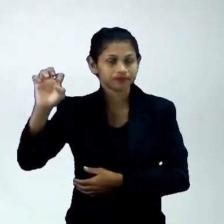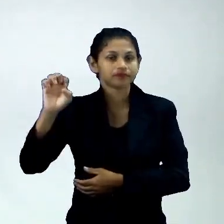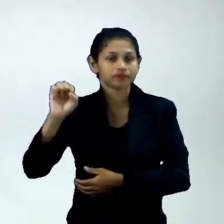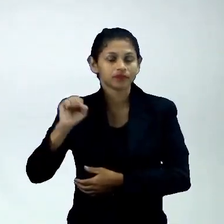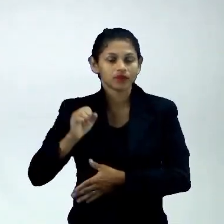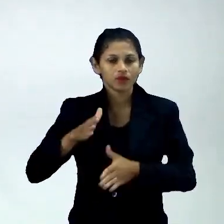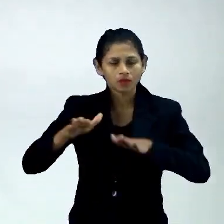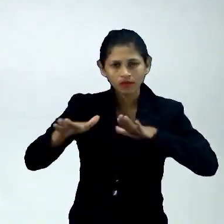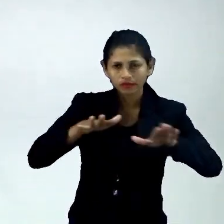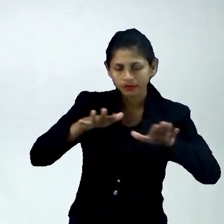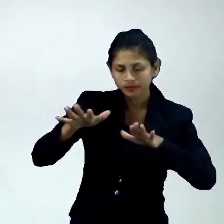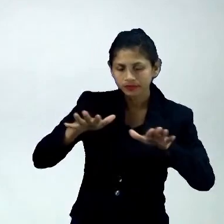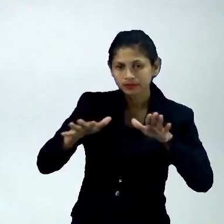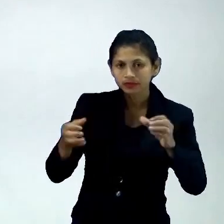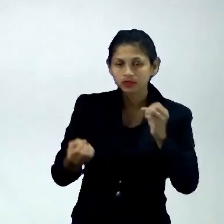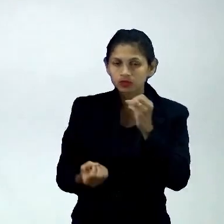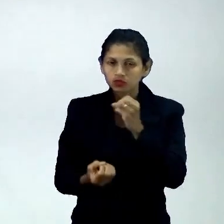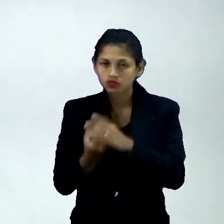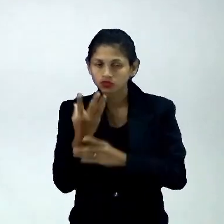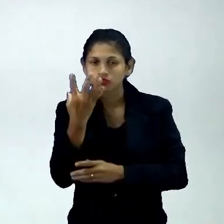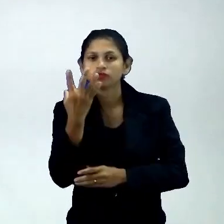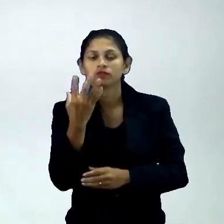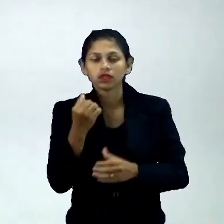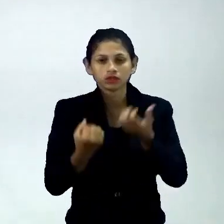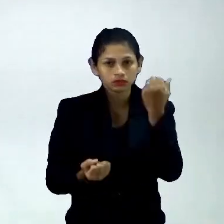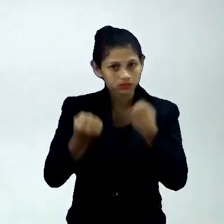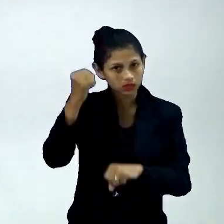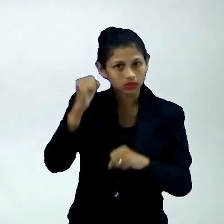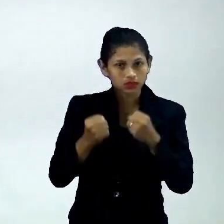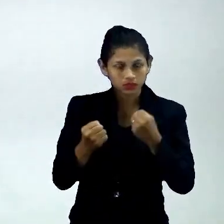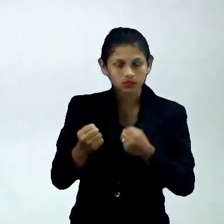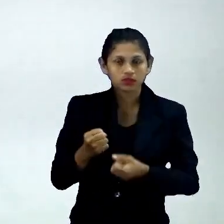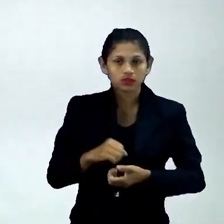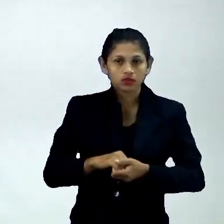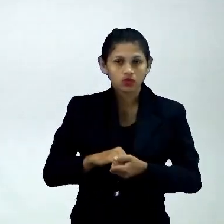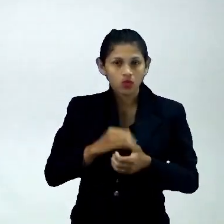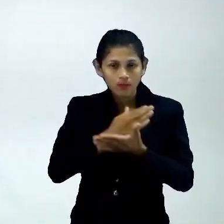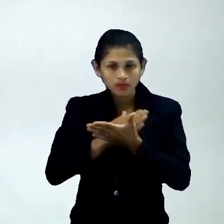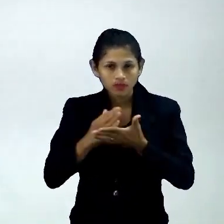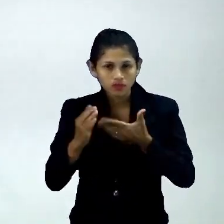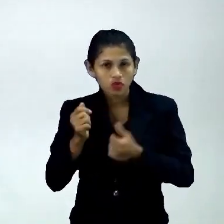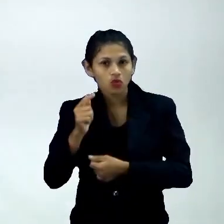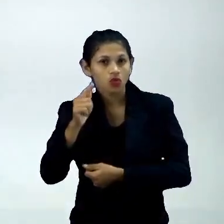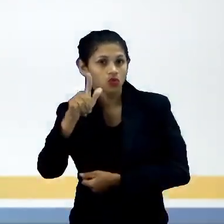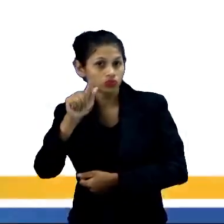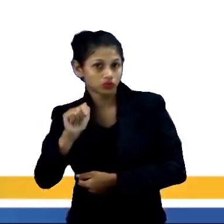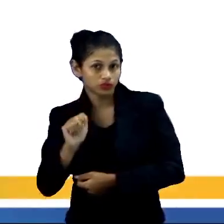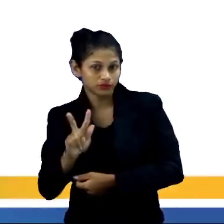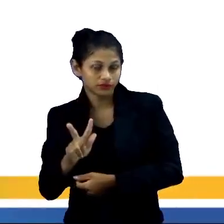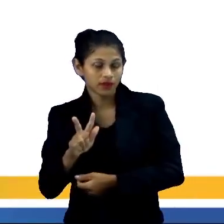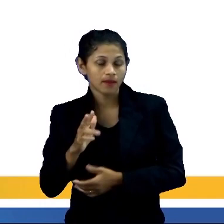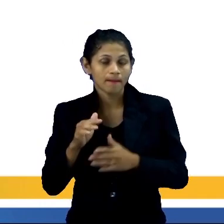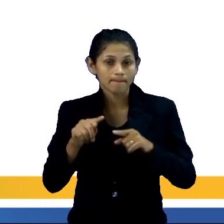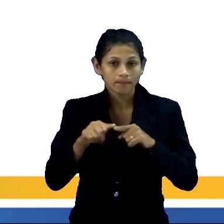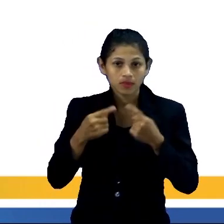da industrialização. Começou ali com Vargas, mas JK é que deu mais abertura para o mercado estrangeiro.